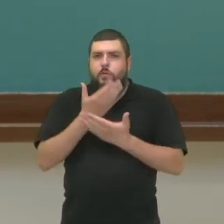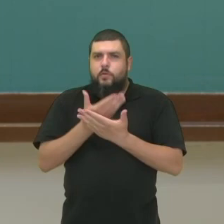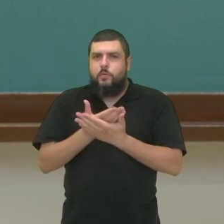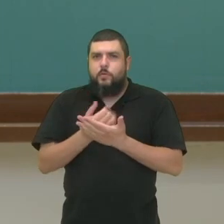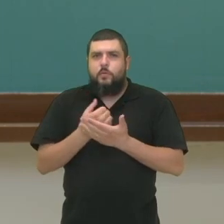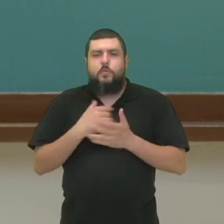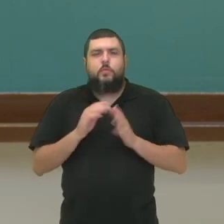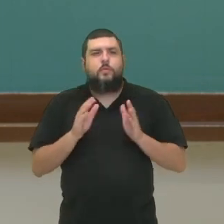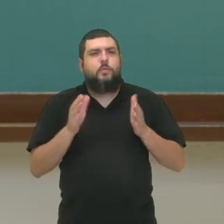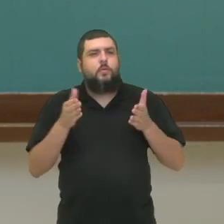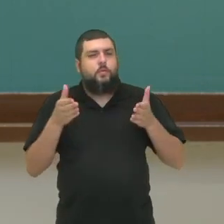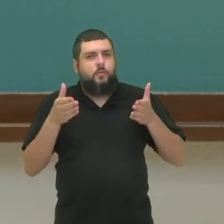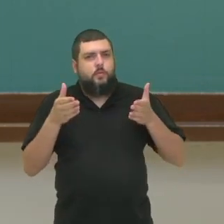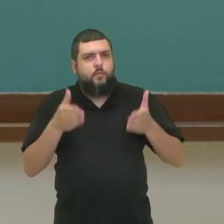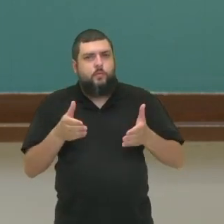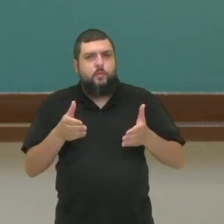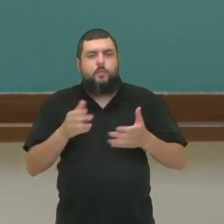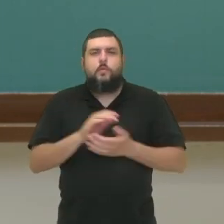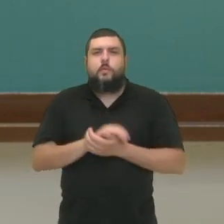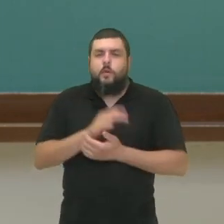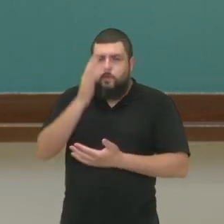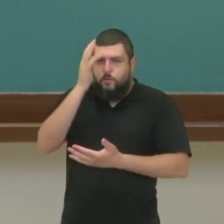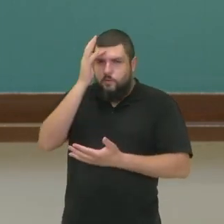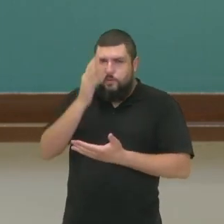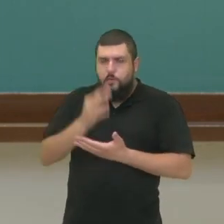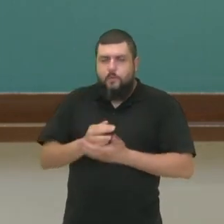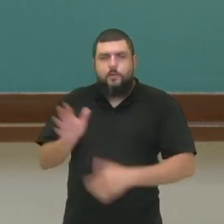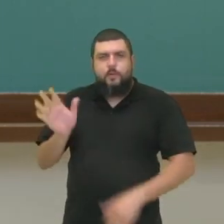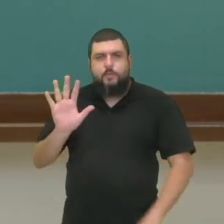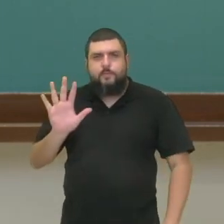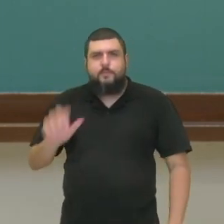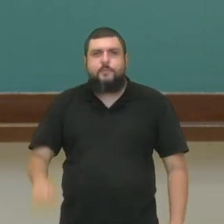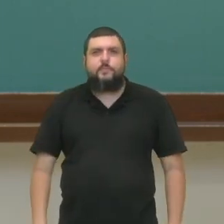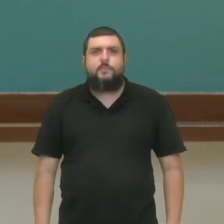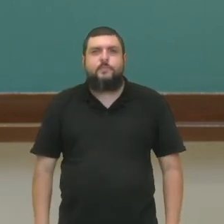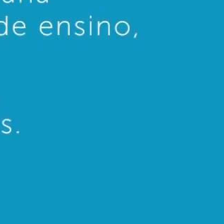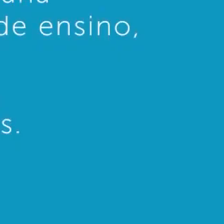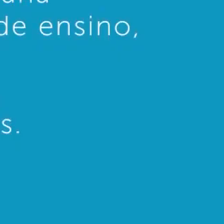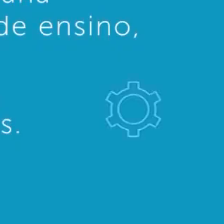estudos, foco nos estudos, galerinha. Força, fé no coração. Até breve, valeu.